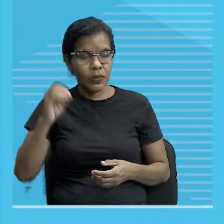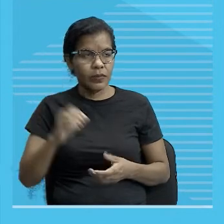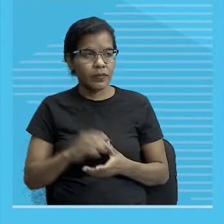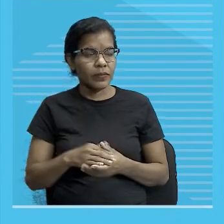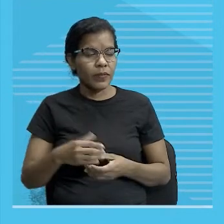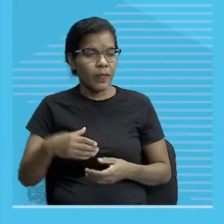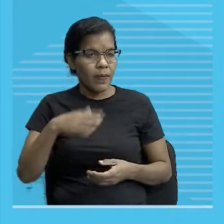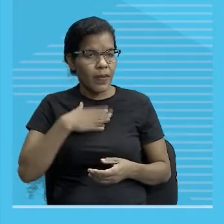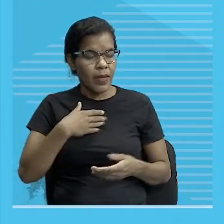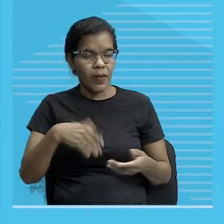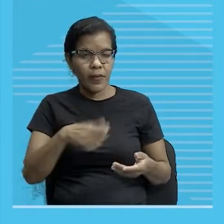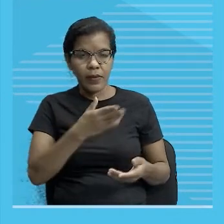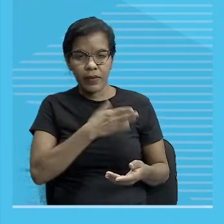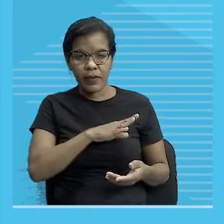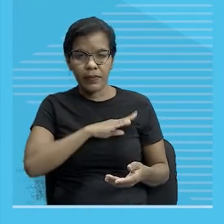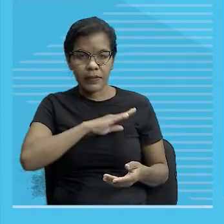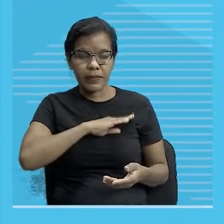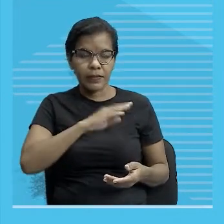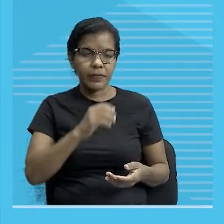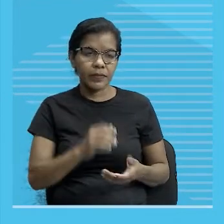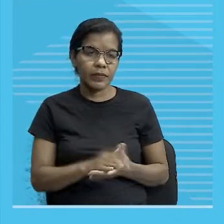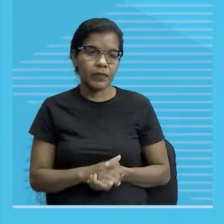meu amigo. Ou seja,